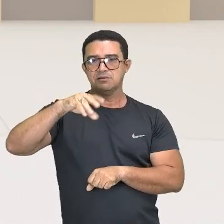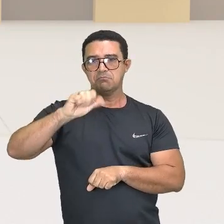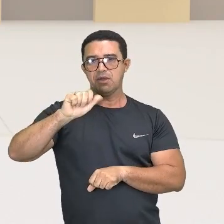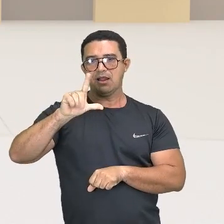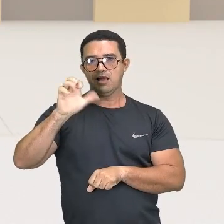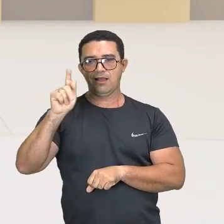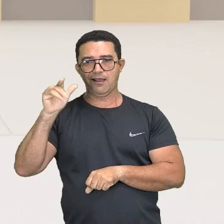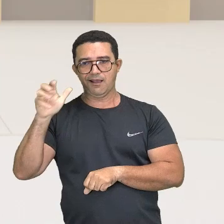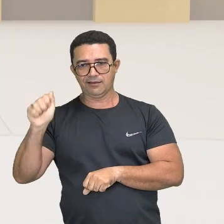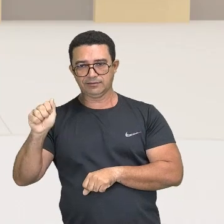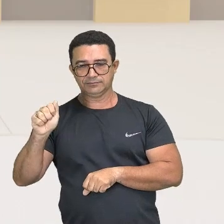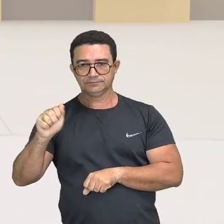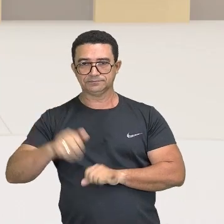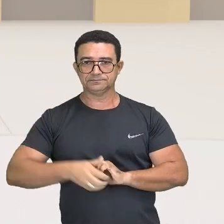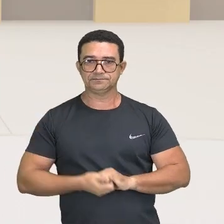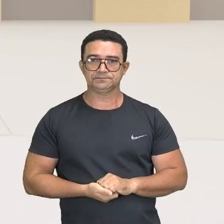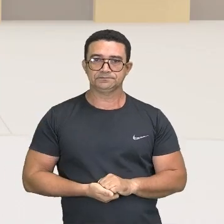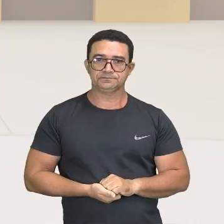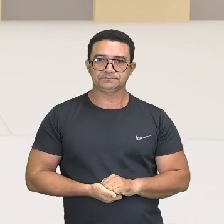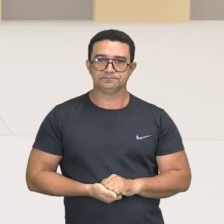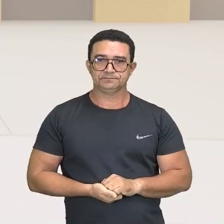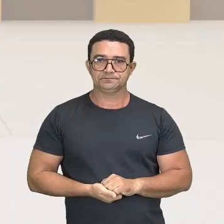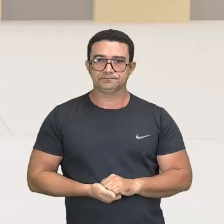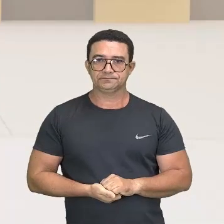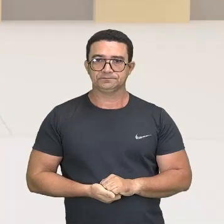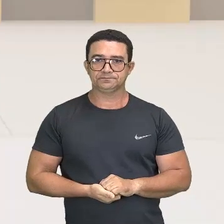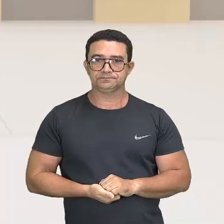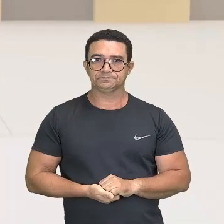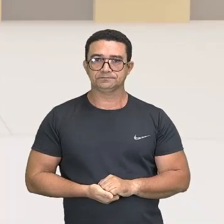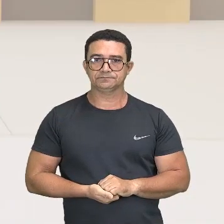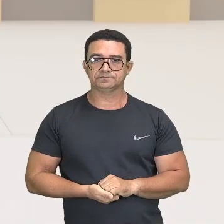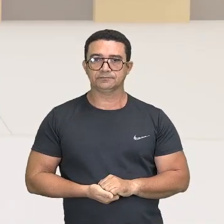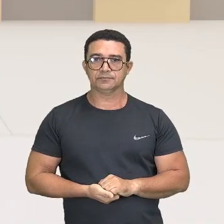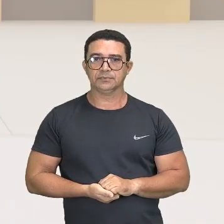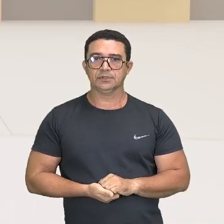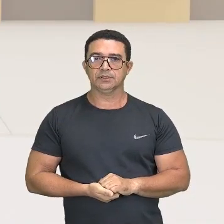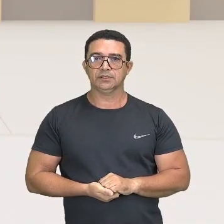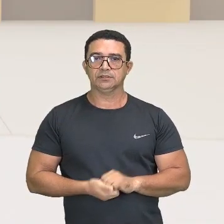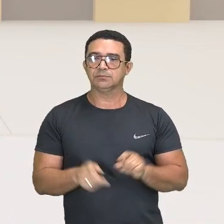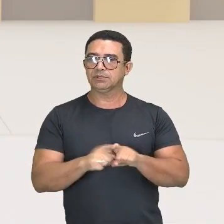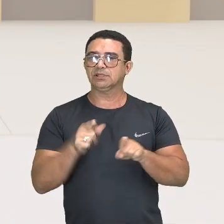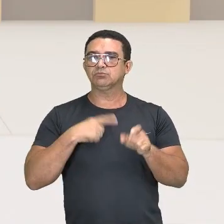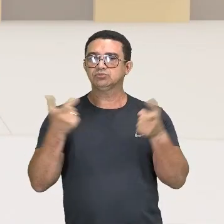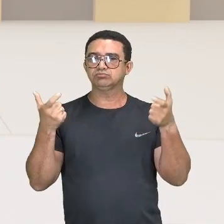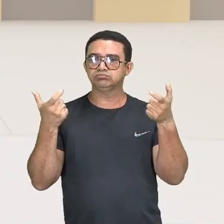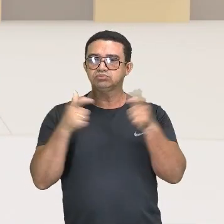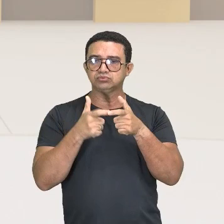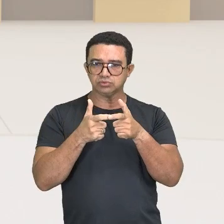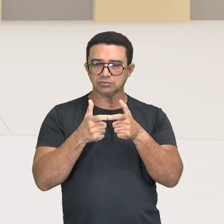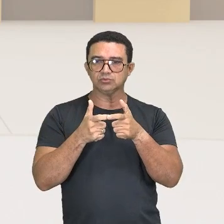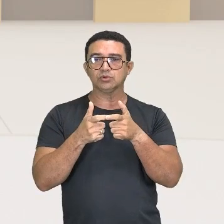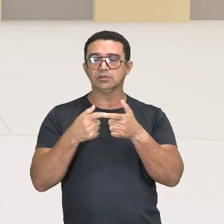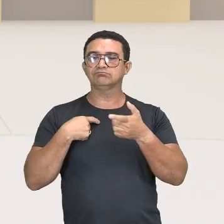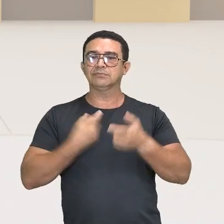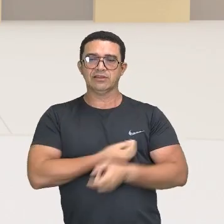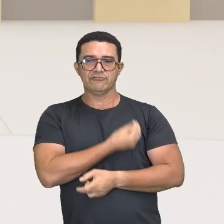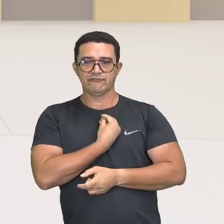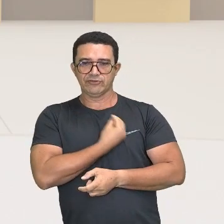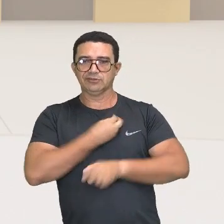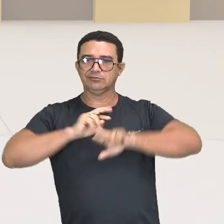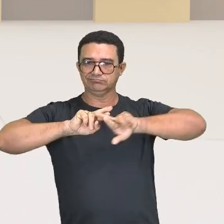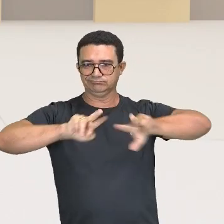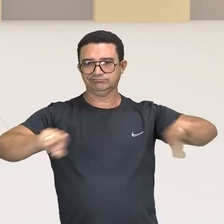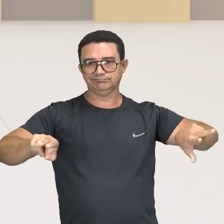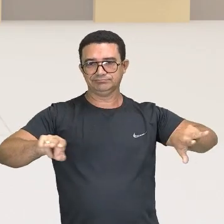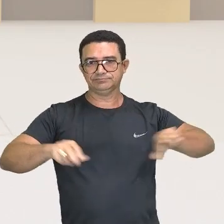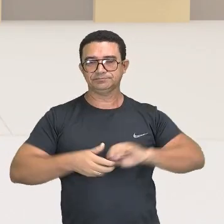observar e visualizar aí na nossa imagem, né, professor? Exatamente. Nós temos também aí a redução da biodiversidade, não é, professor?